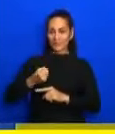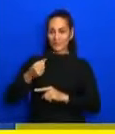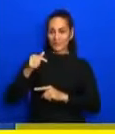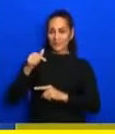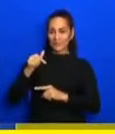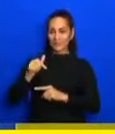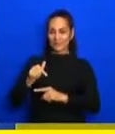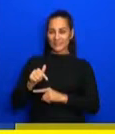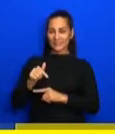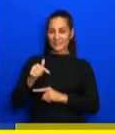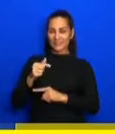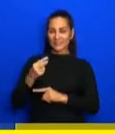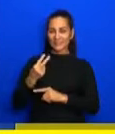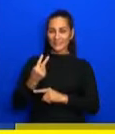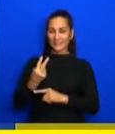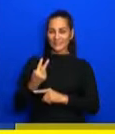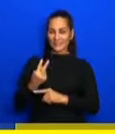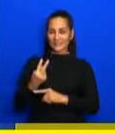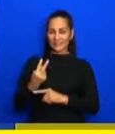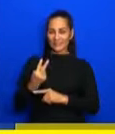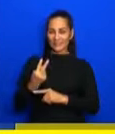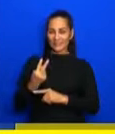72. Amarela